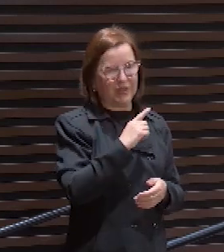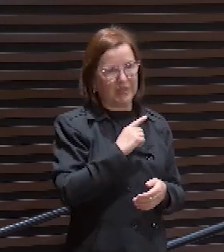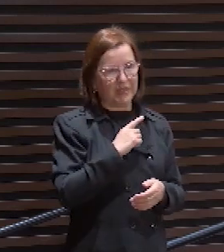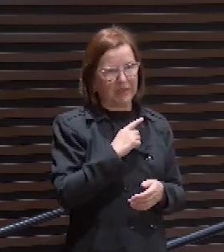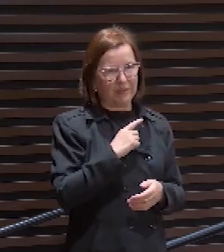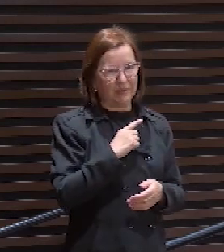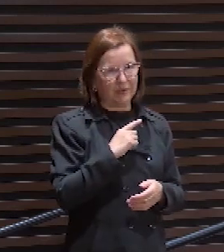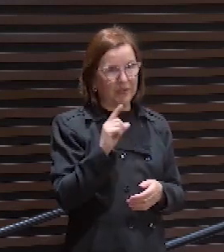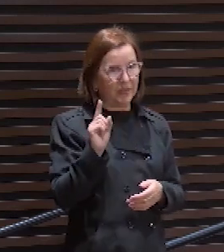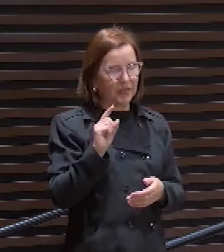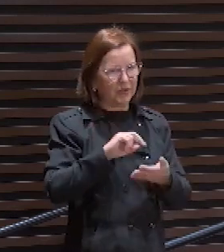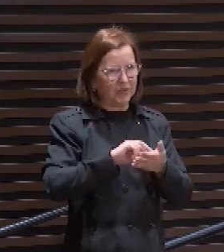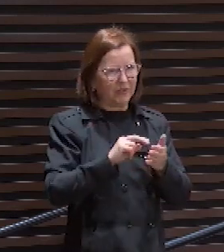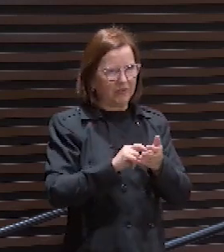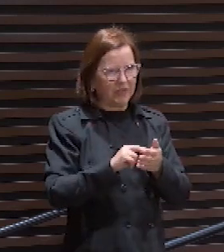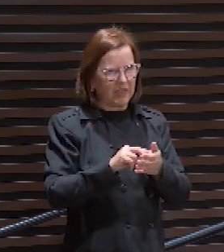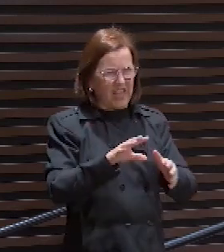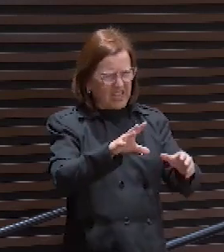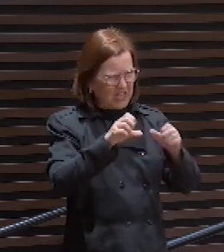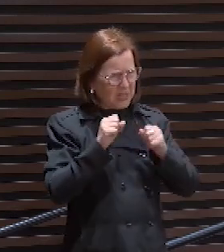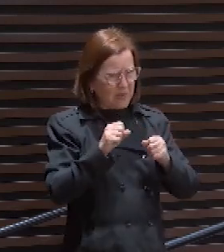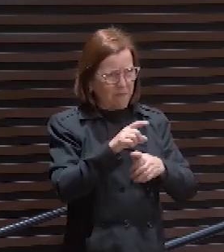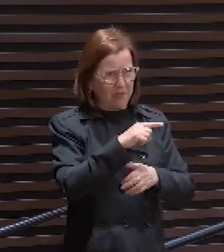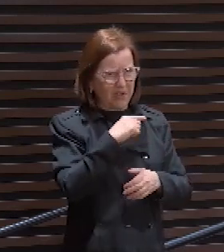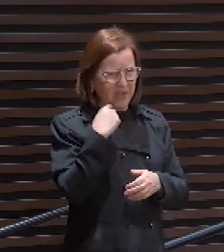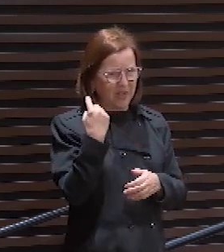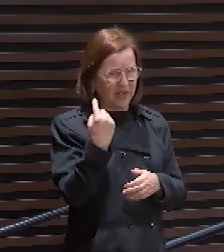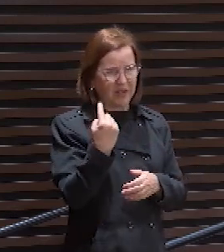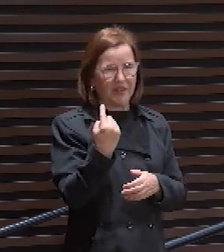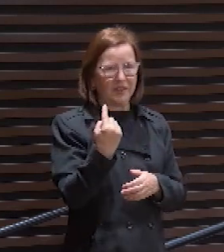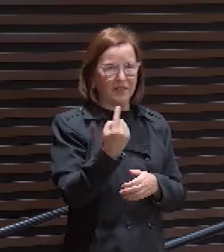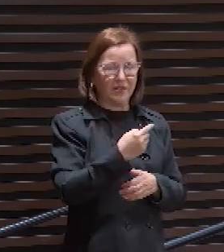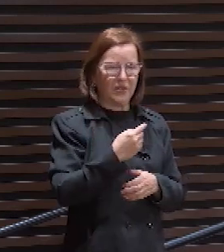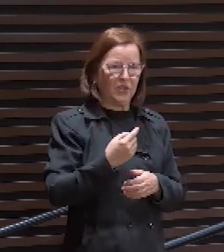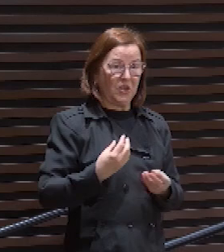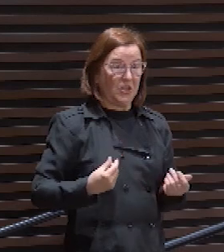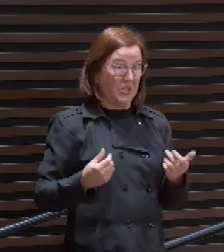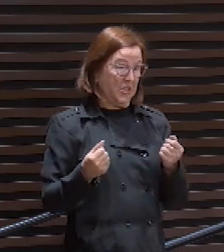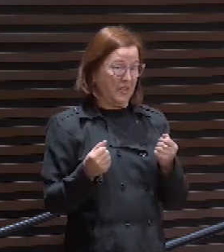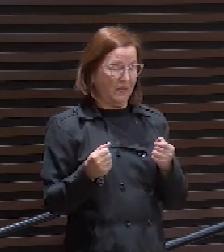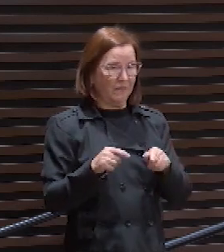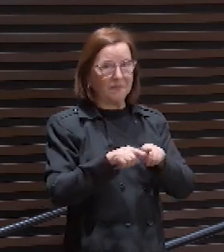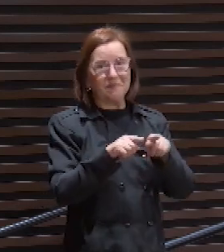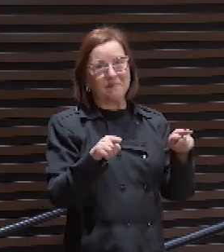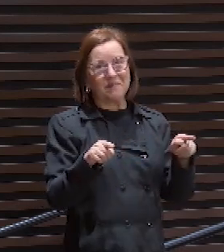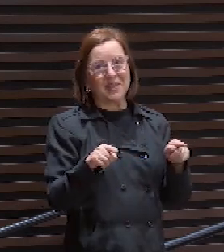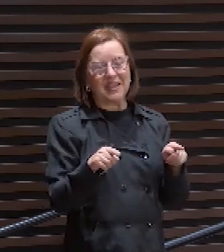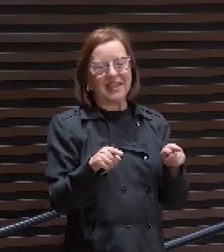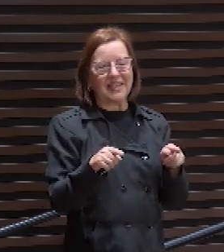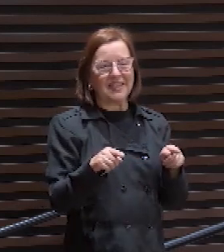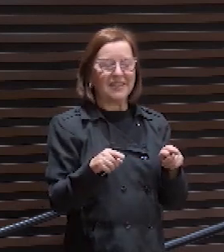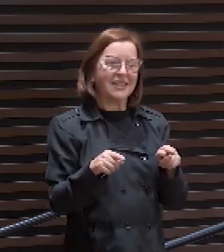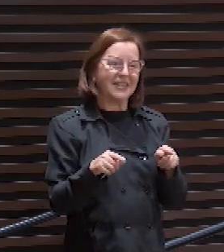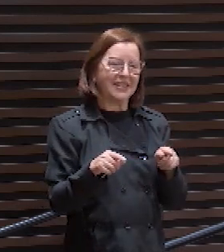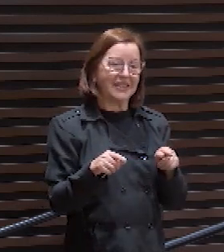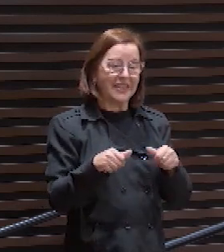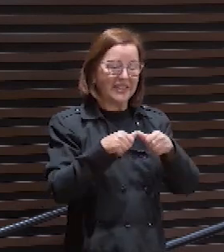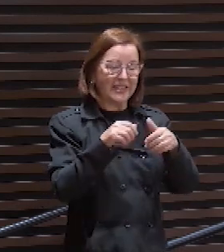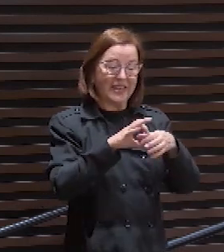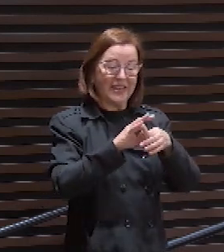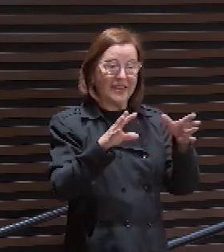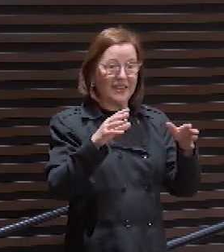posses, mas estar disposto a colocá-las em segundo plano em relação ao reino de Deus. É uma chamada para uma